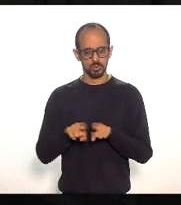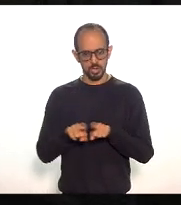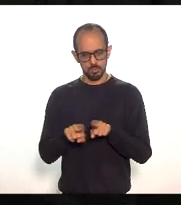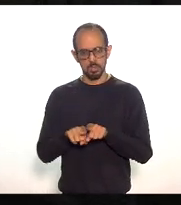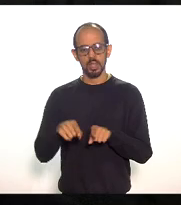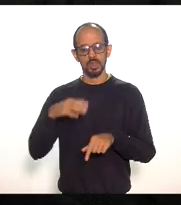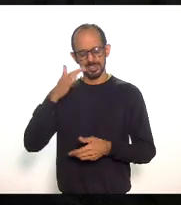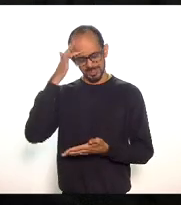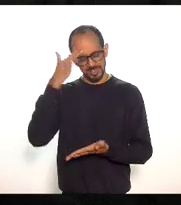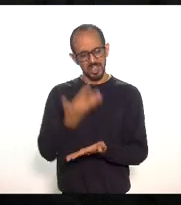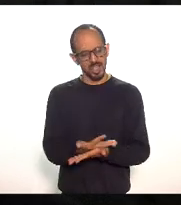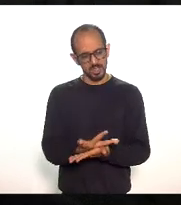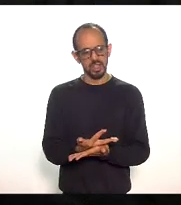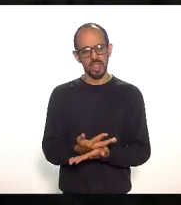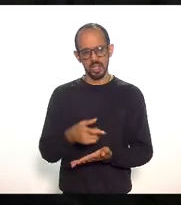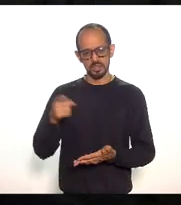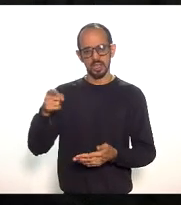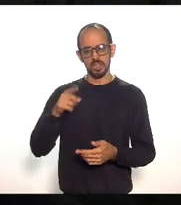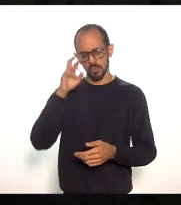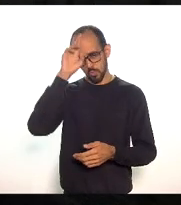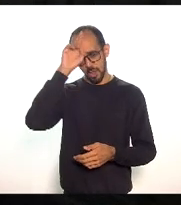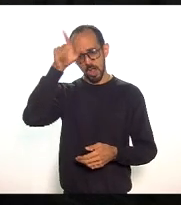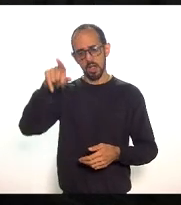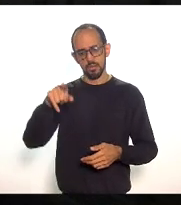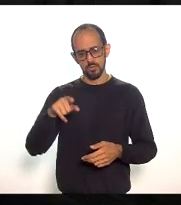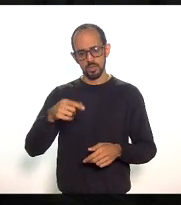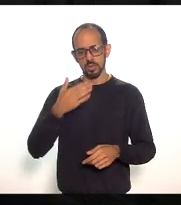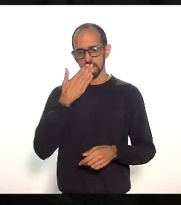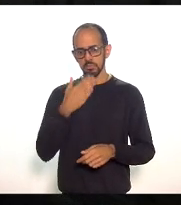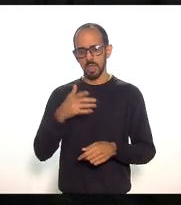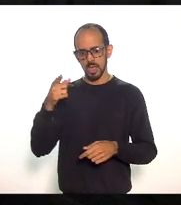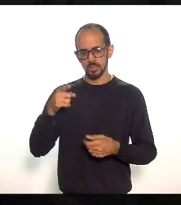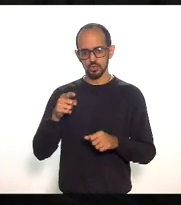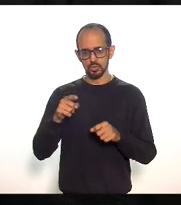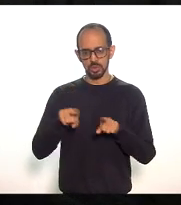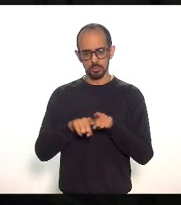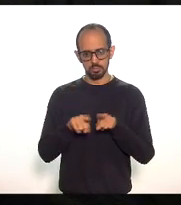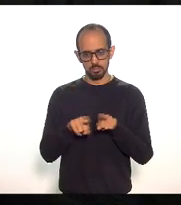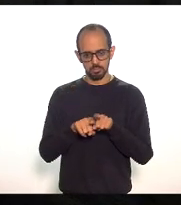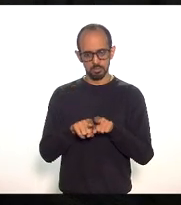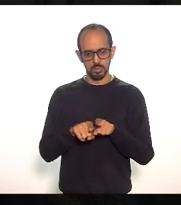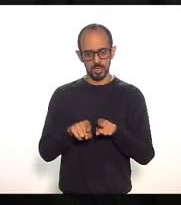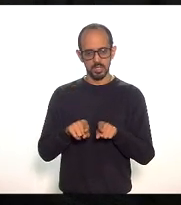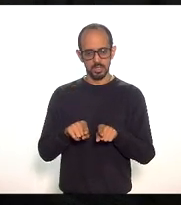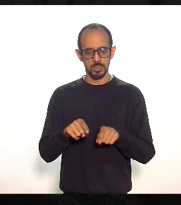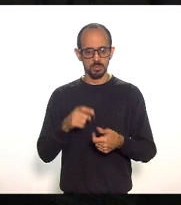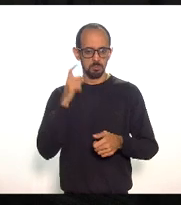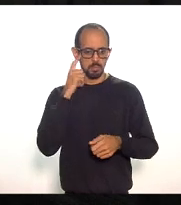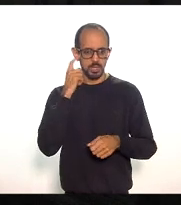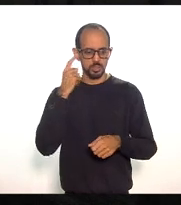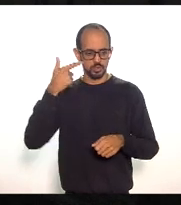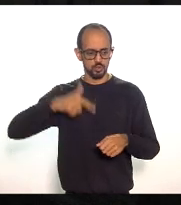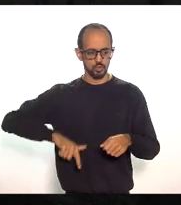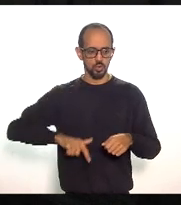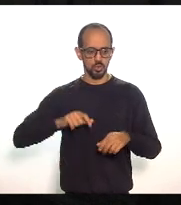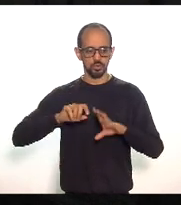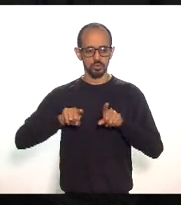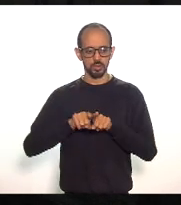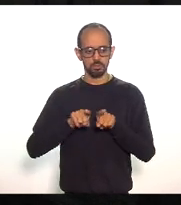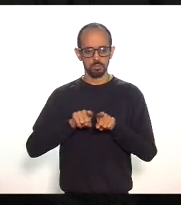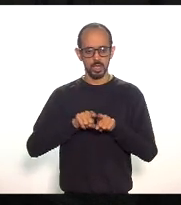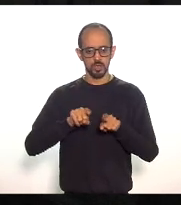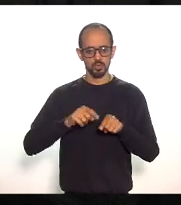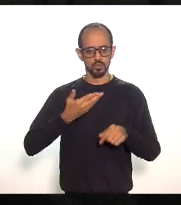se equivocou, e eu peço que reconsidere, como também os colegas que estão votando sim. Nós